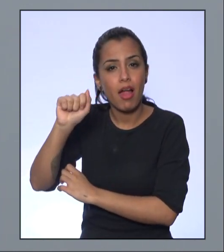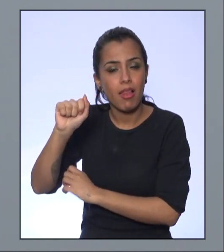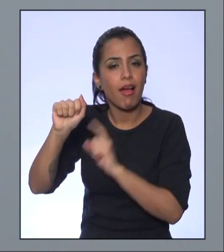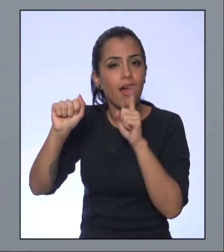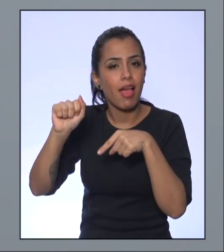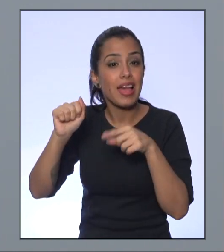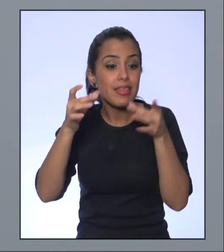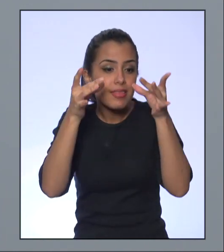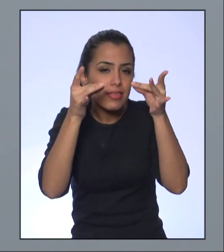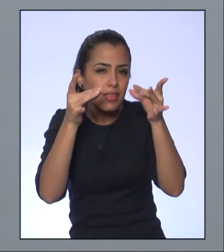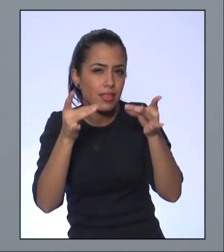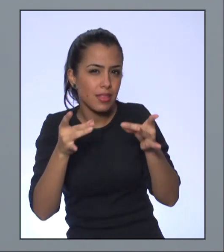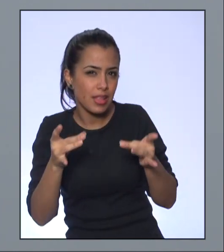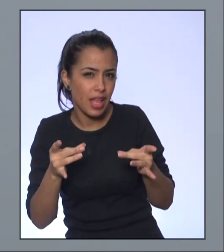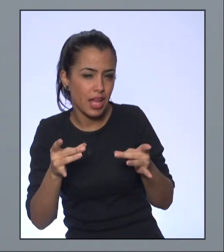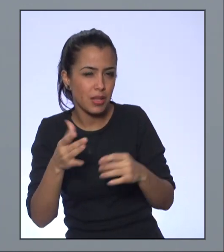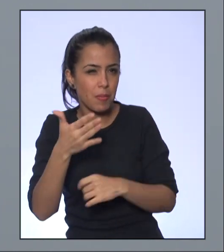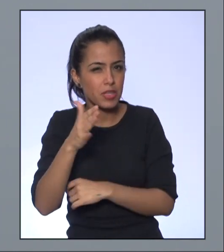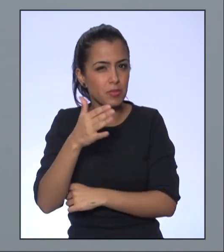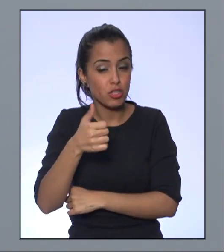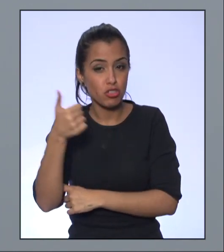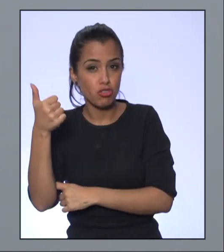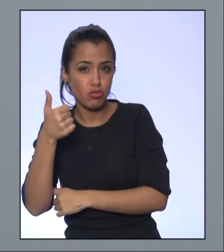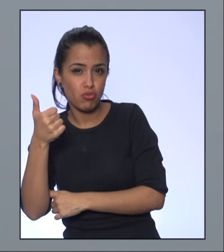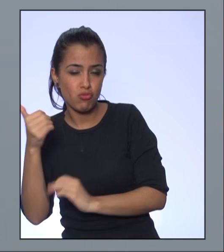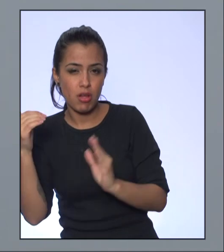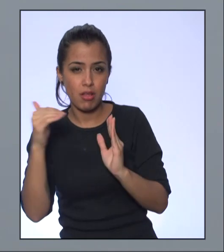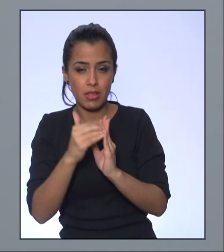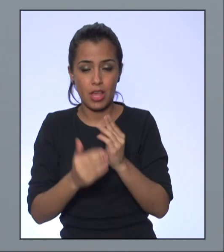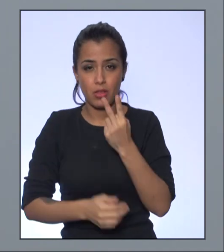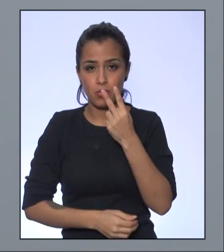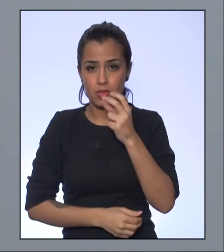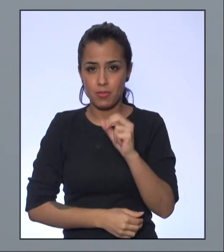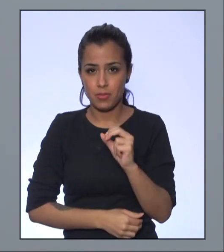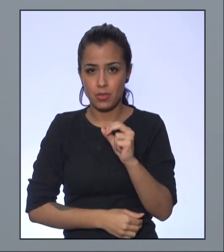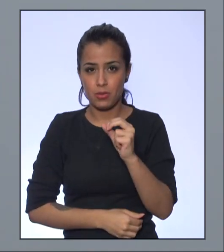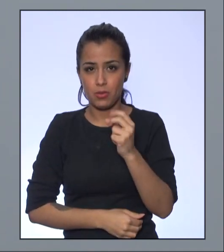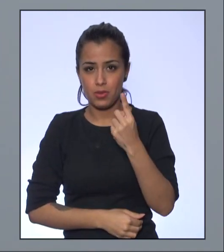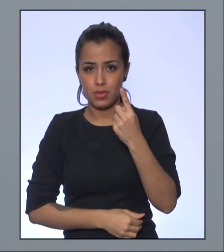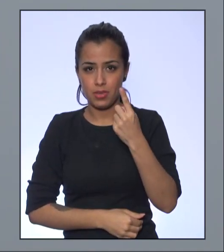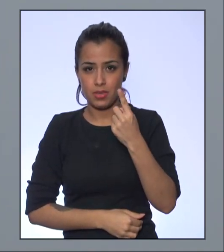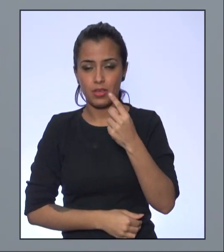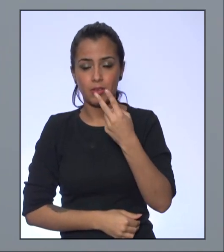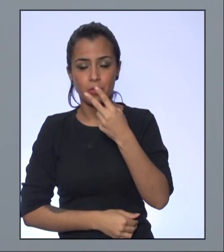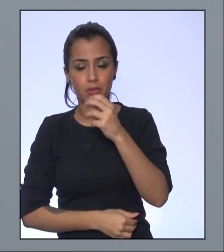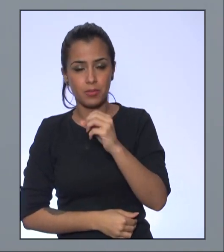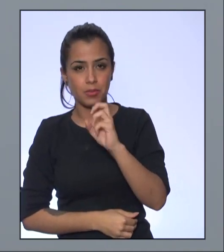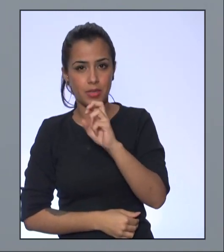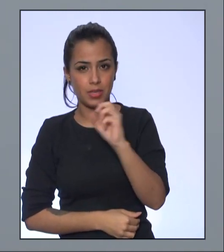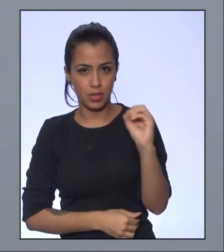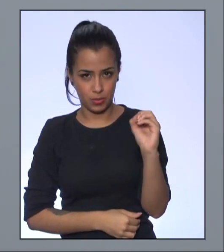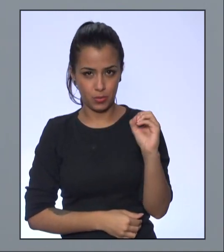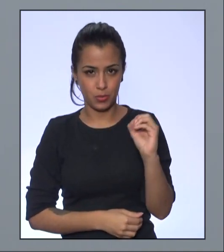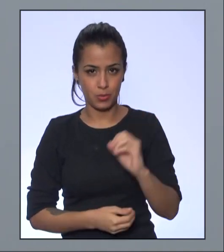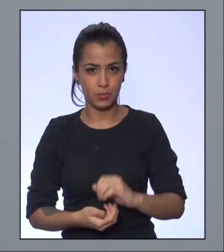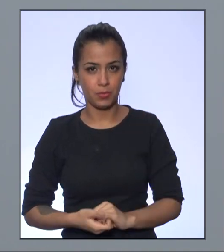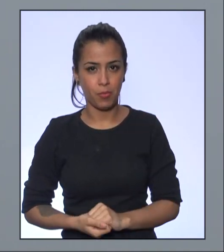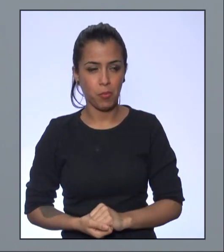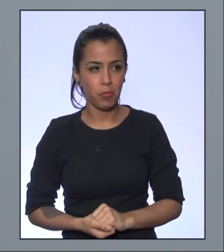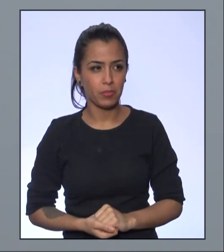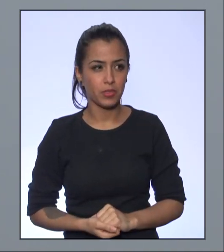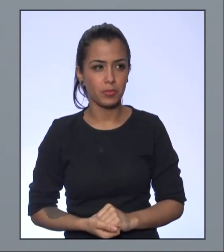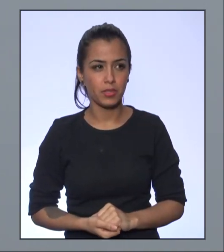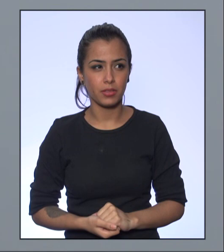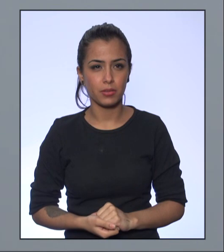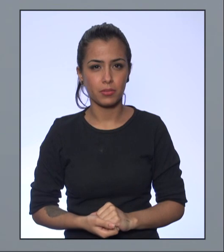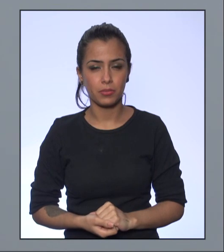para 2.500, ok? O professor de geografia também vai gostar de ajudar